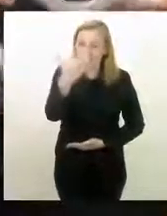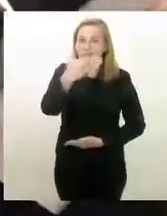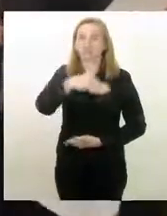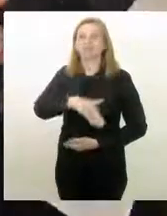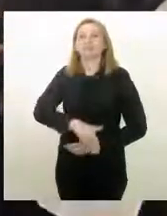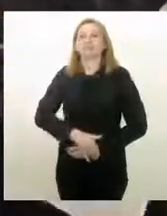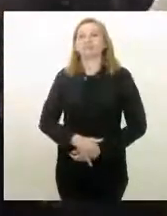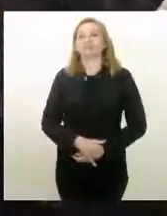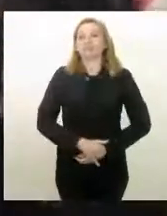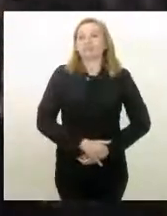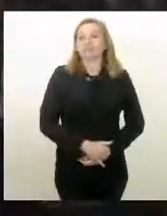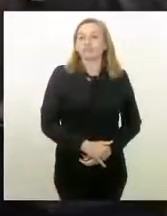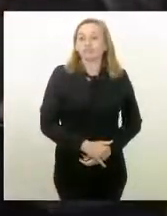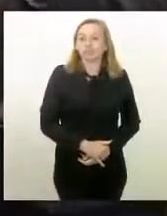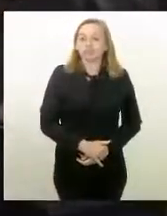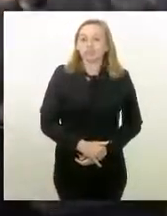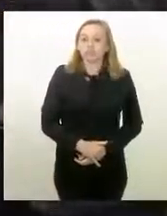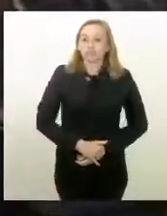obrigado.